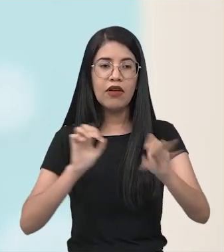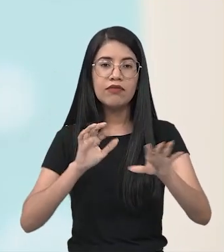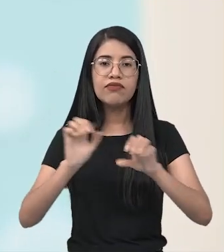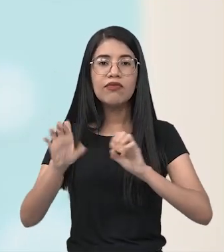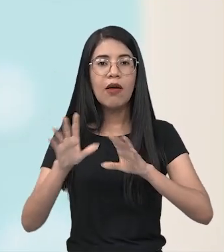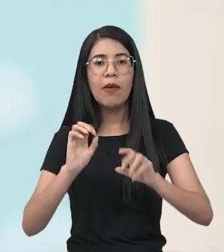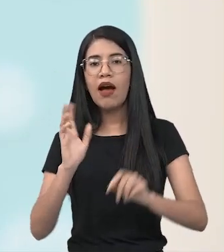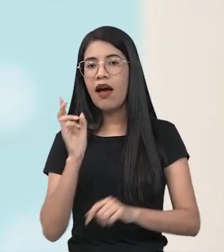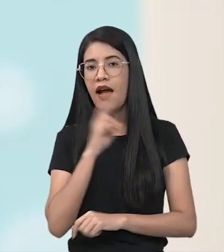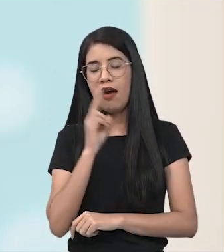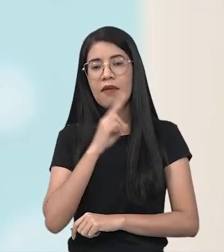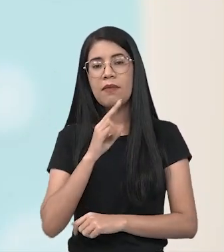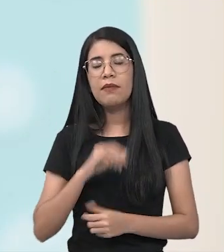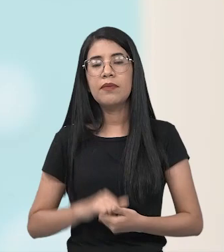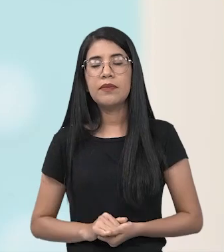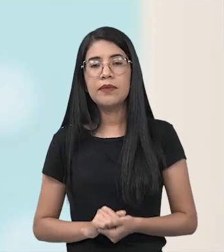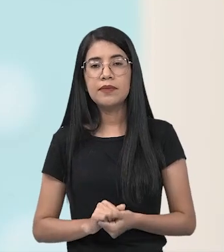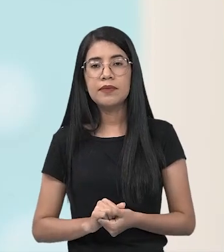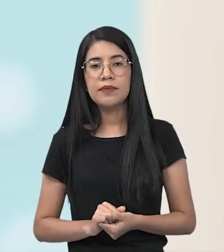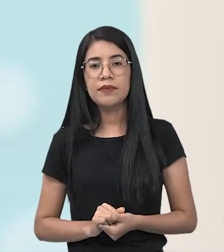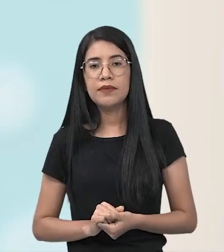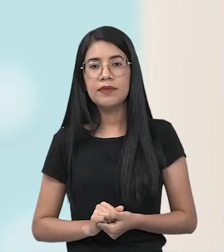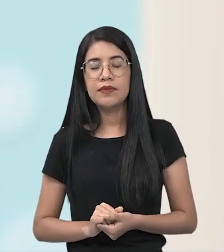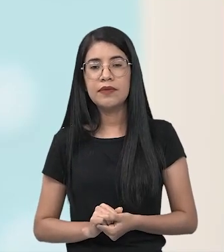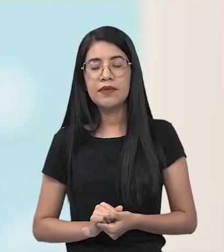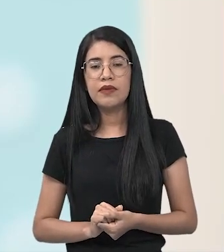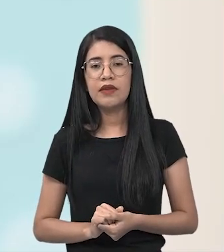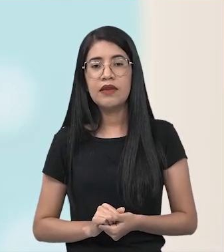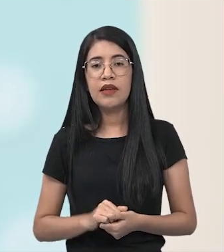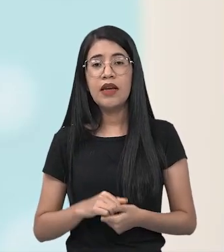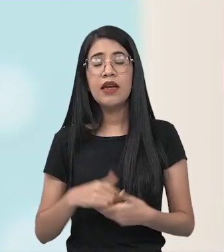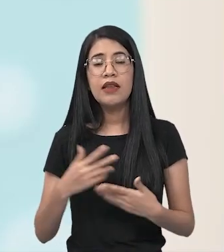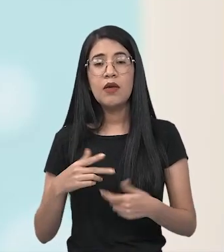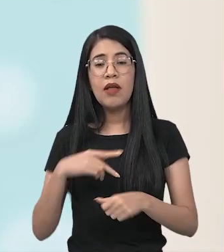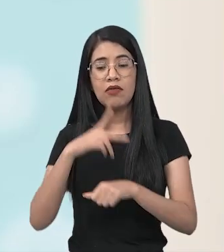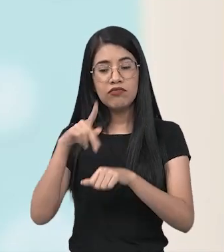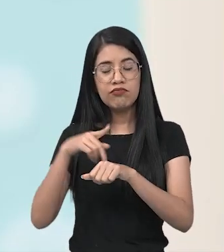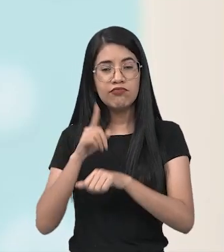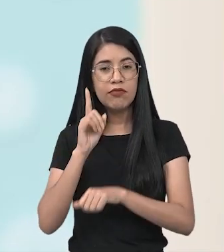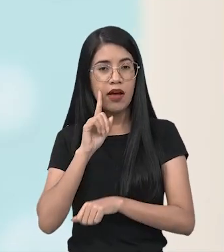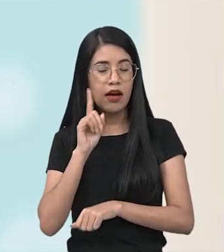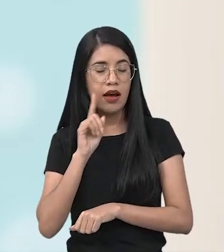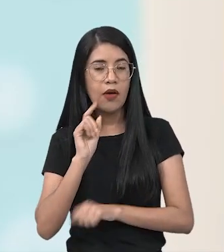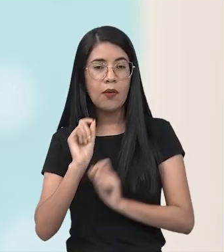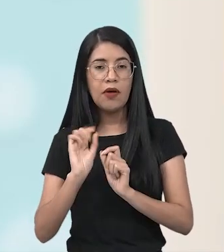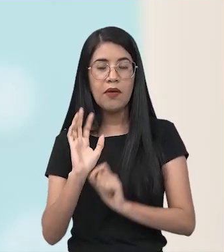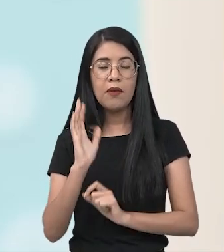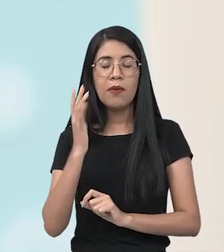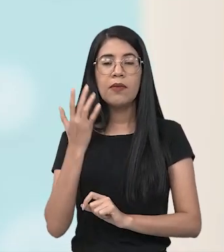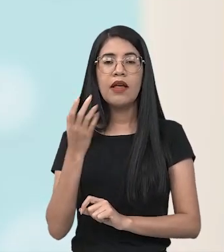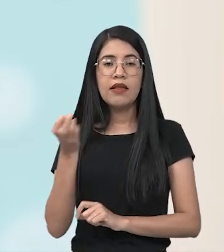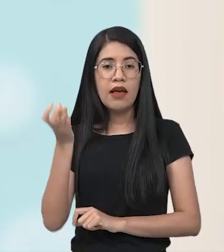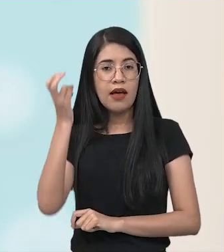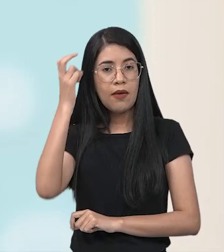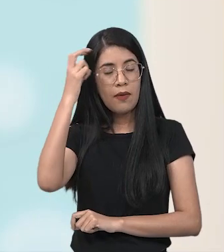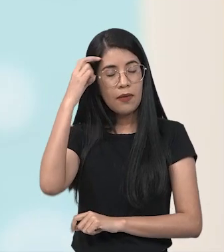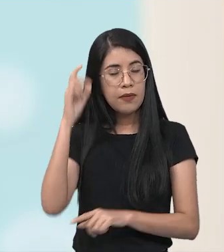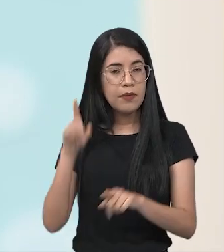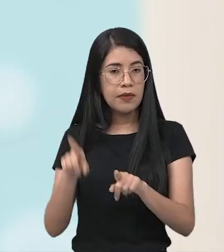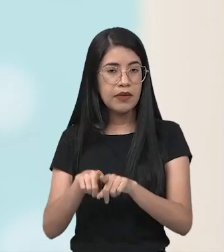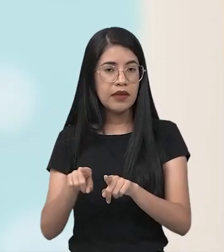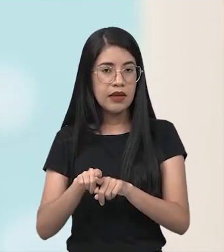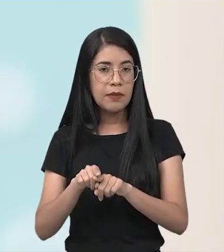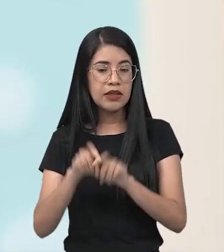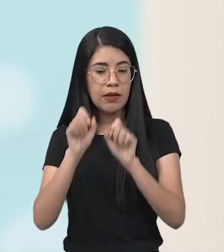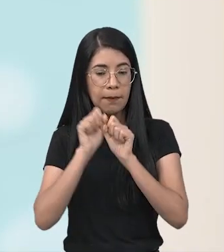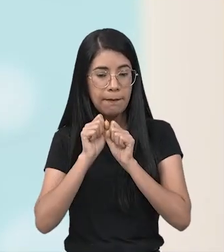de uma forma muito rápida. Então, lá nos Estados Unidos, que eles têm essa cultura também da